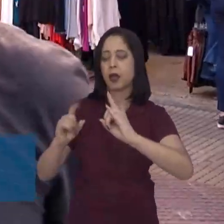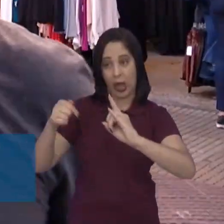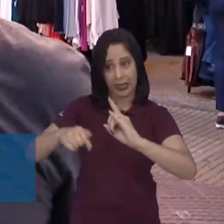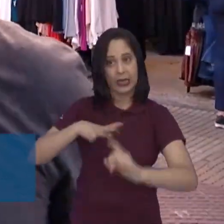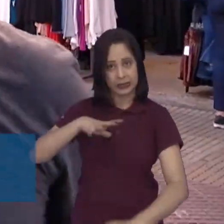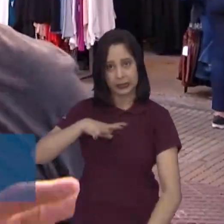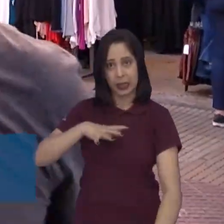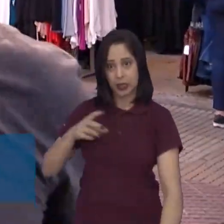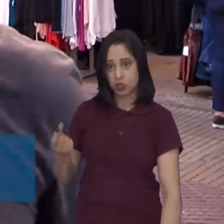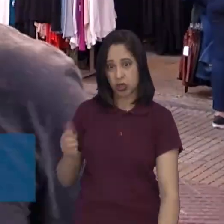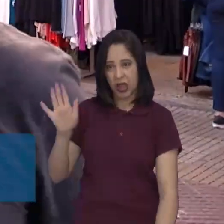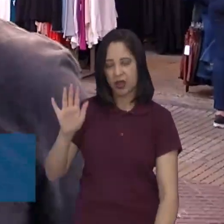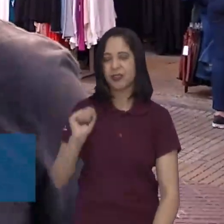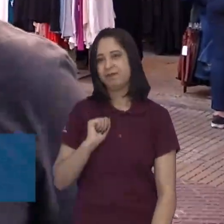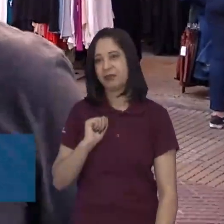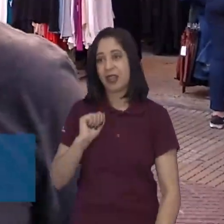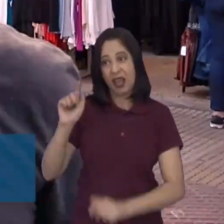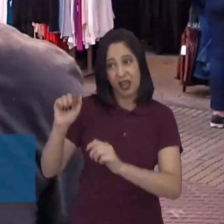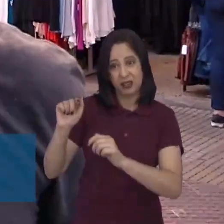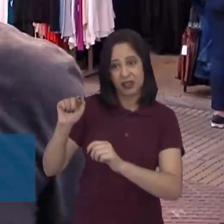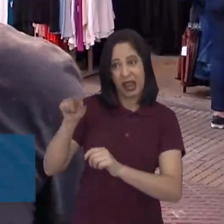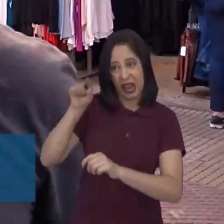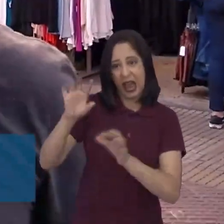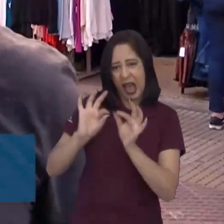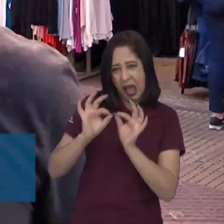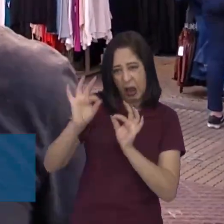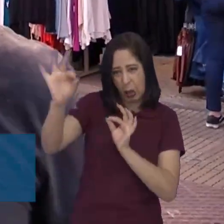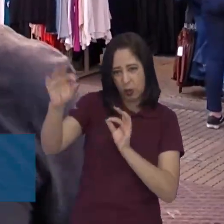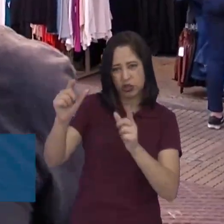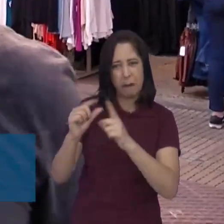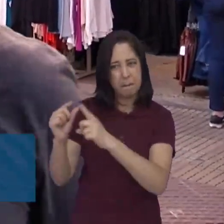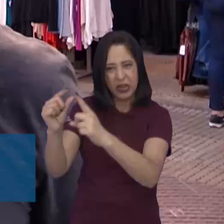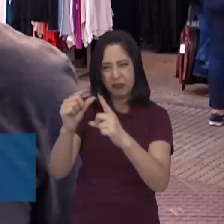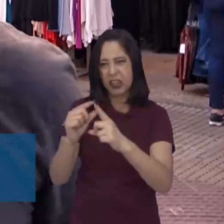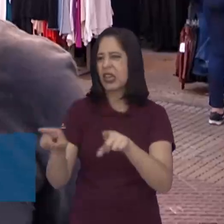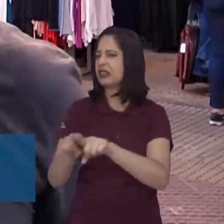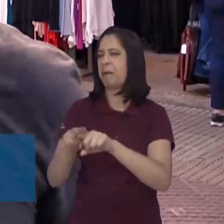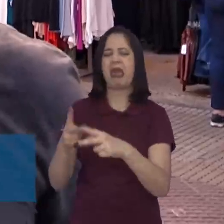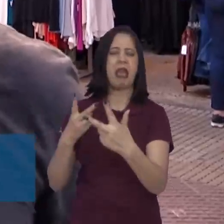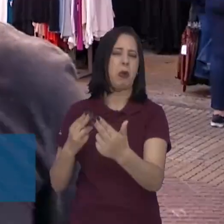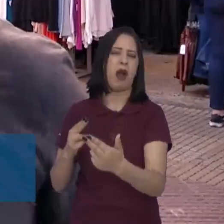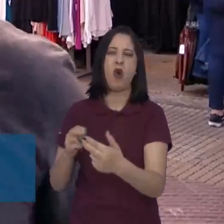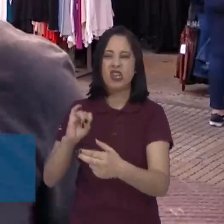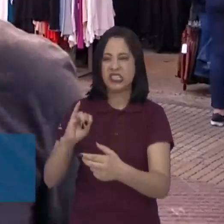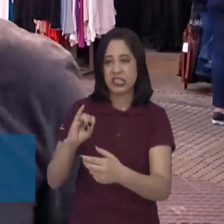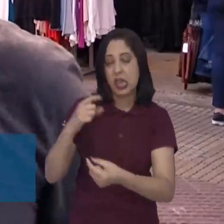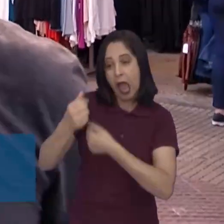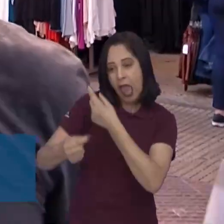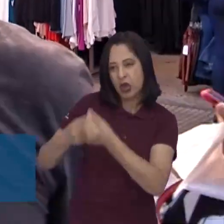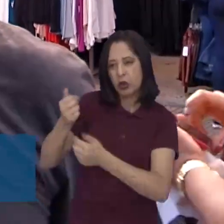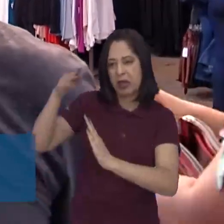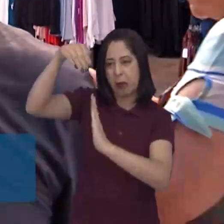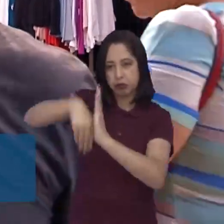né? Lá fora, na periferia, é a mesma coisa. Tudo depende da economia. Quando a economia cai, os preços